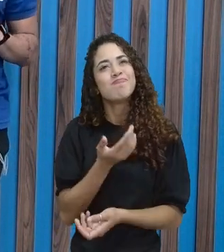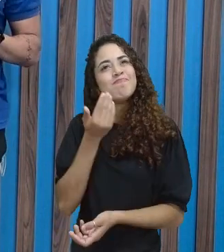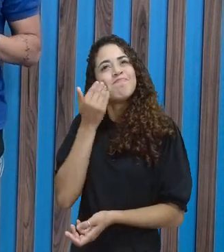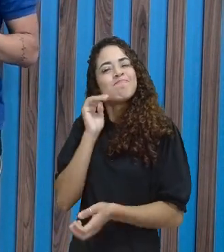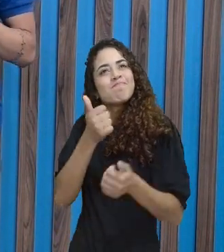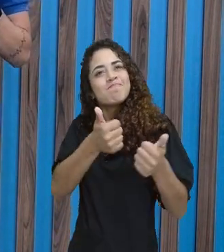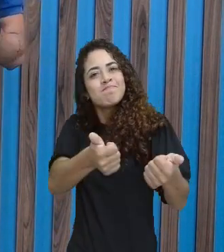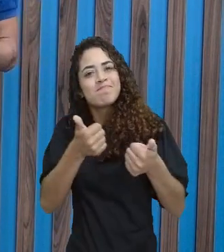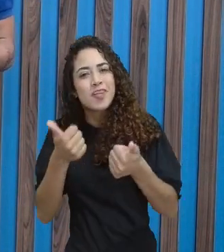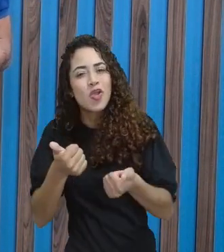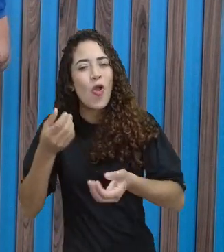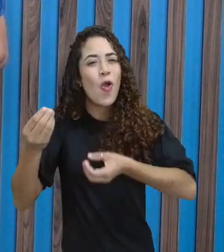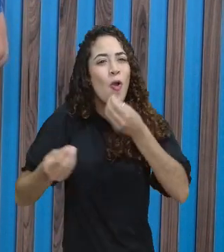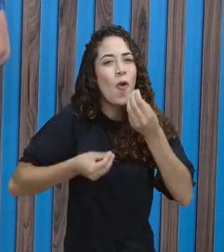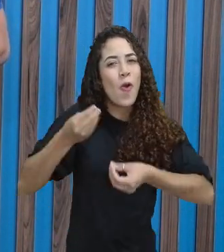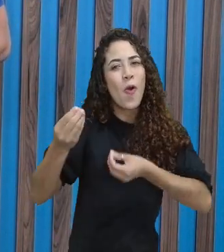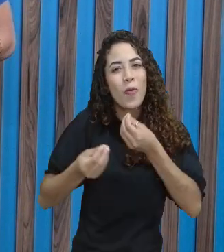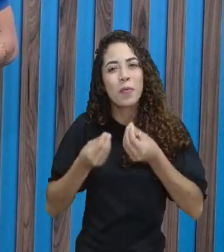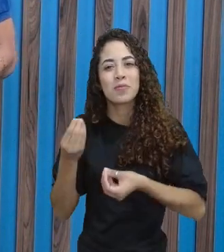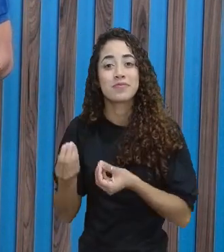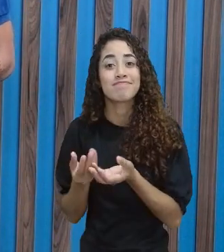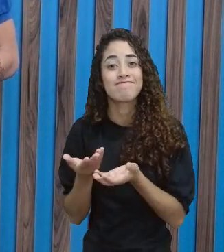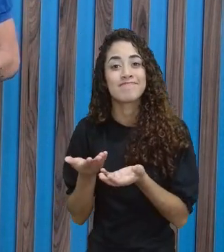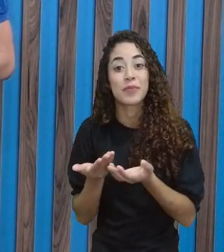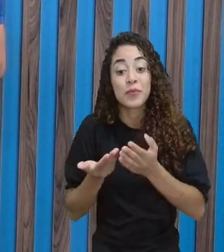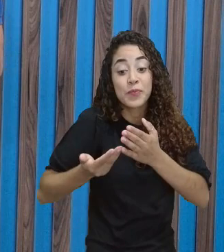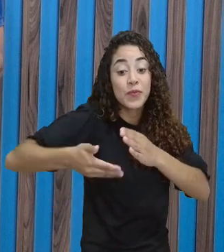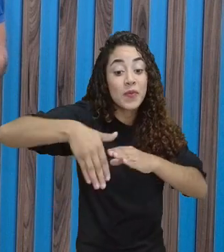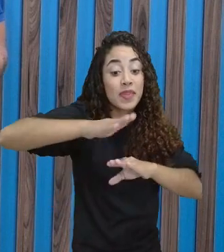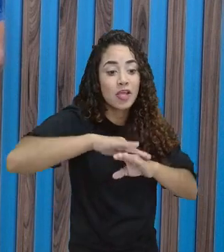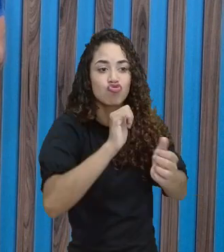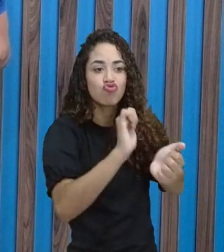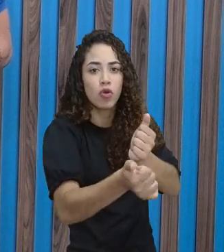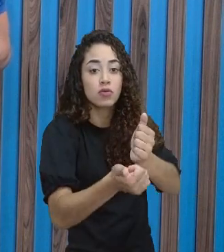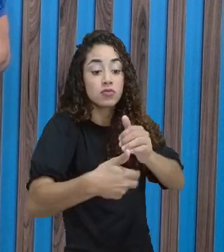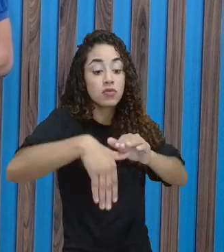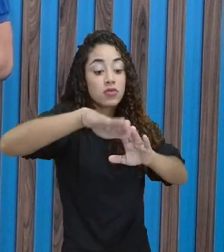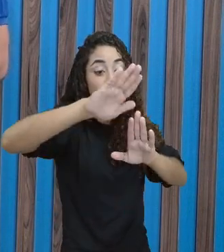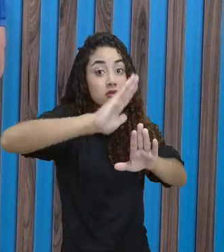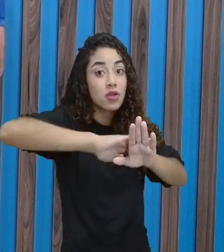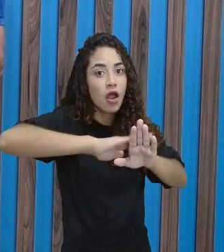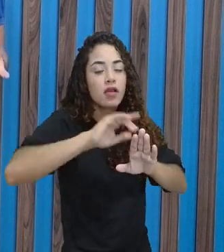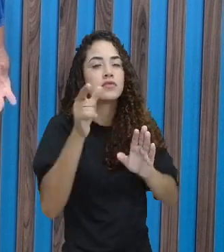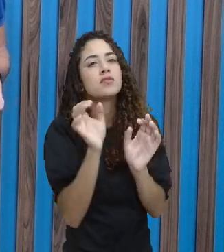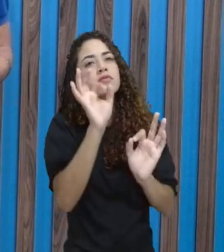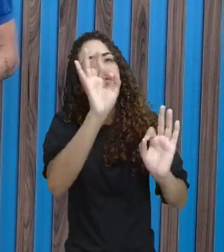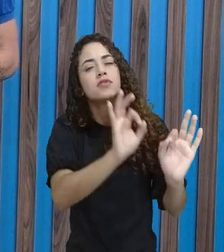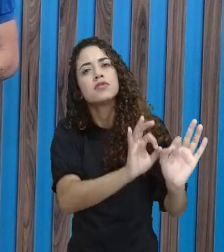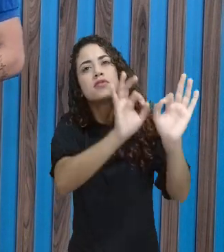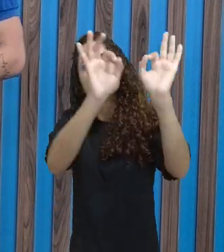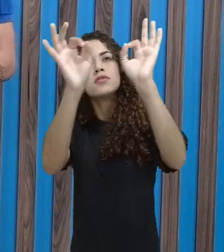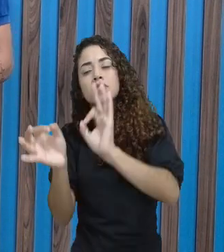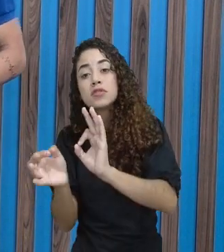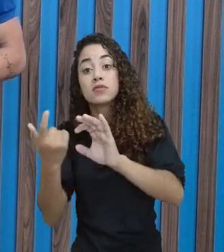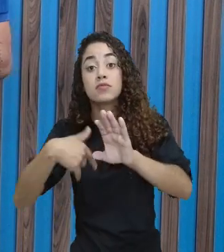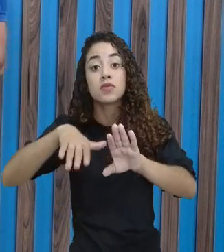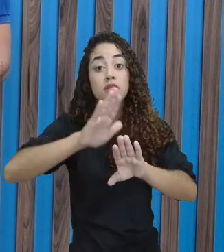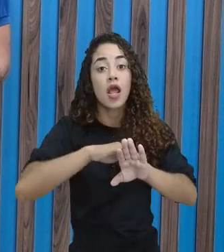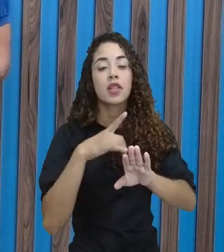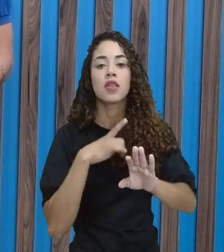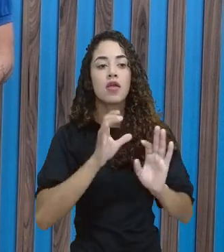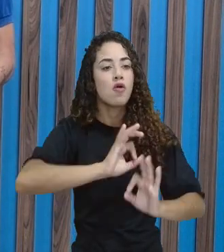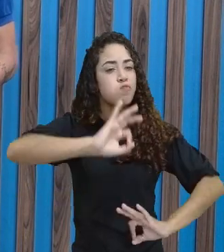é. Mas, por trás daquele jogo bonito que vocês assistem, que vocês tanto gostam, existe uma